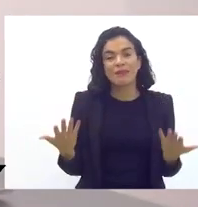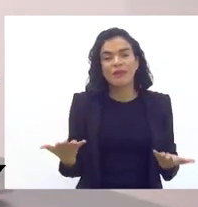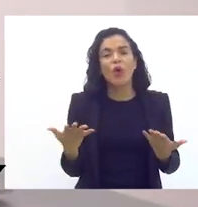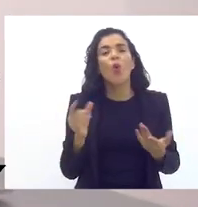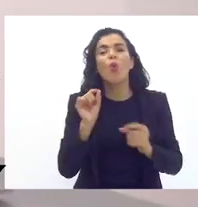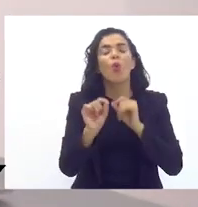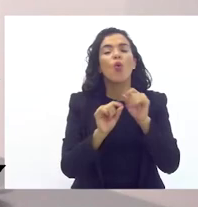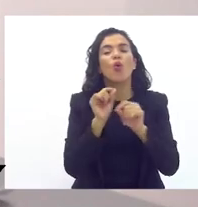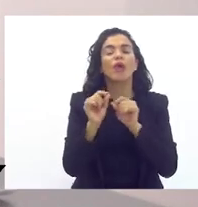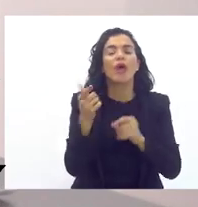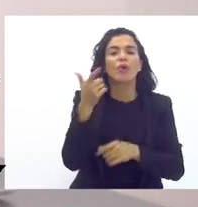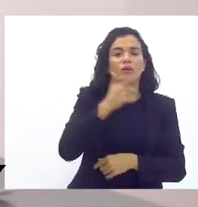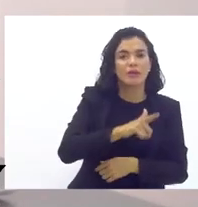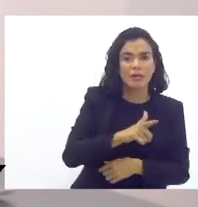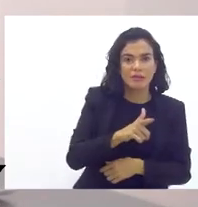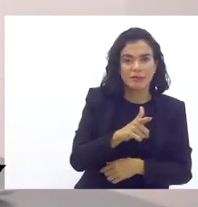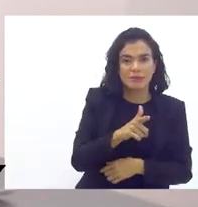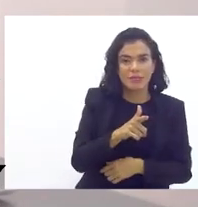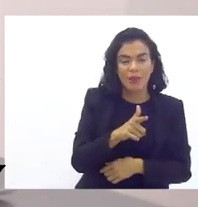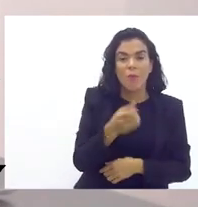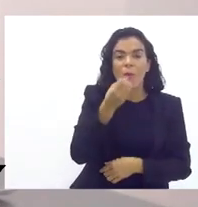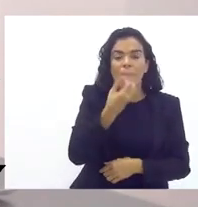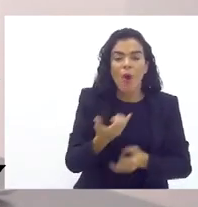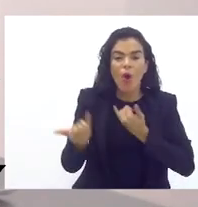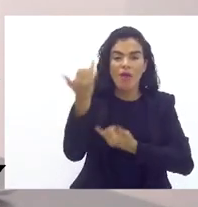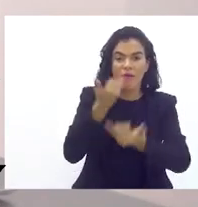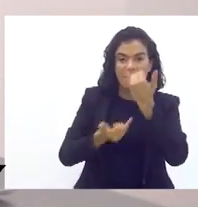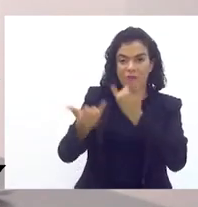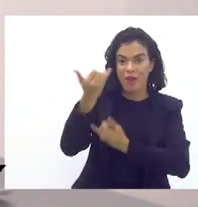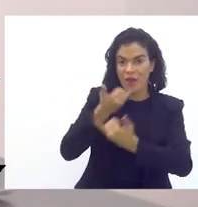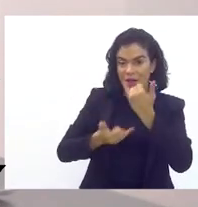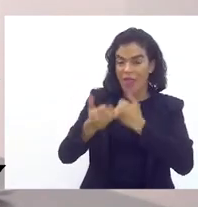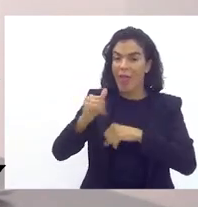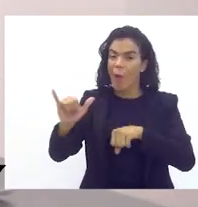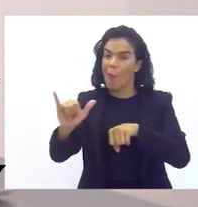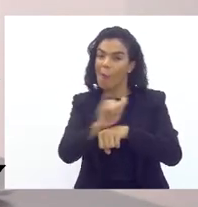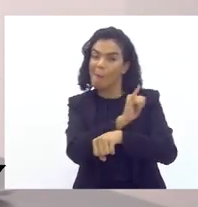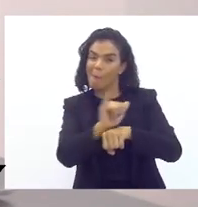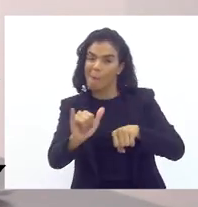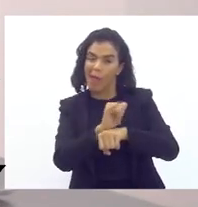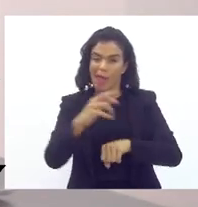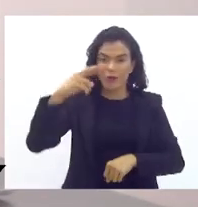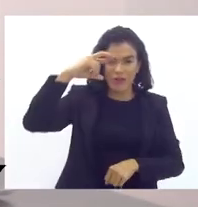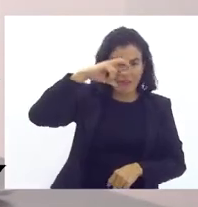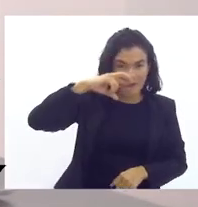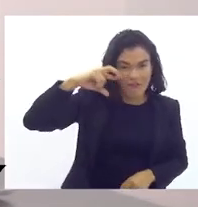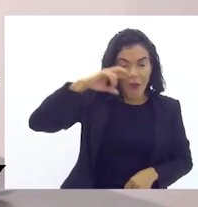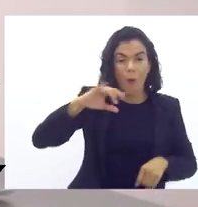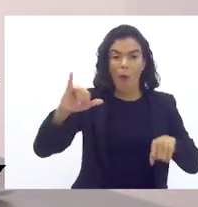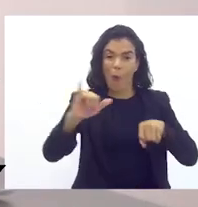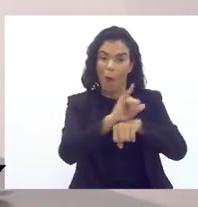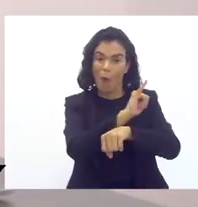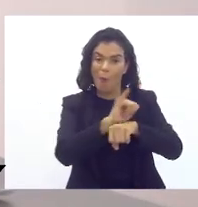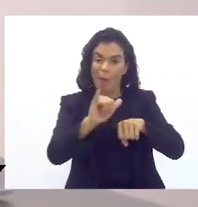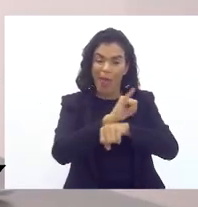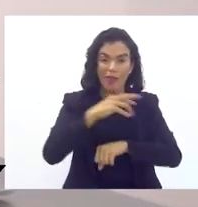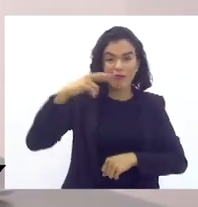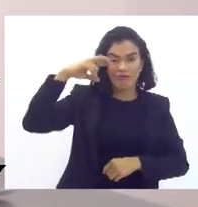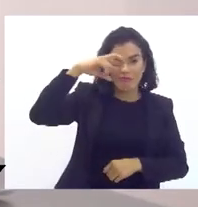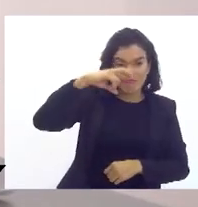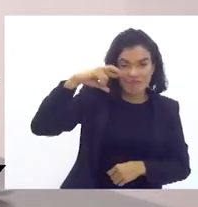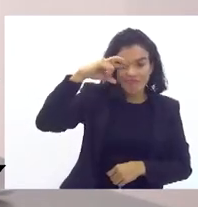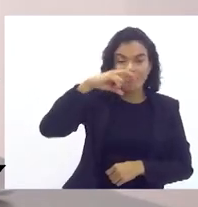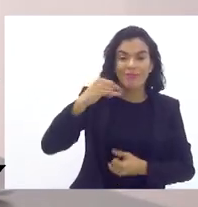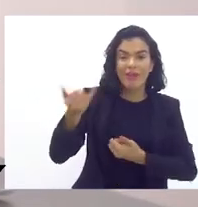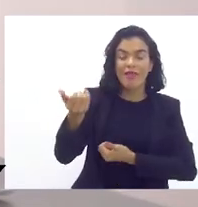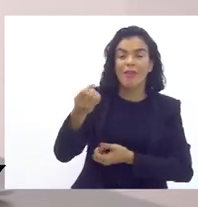que freia a boa coleta dessa evidência o método de investigação o método de coleta da